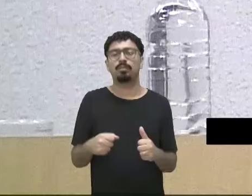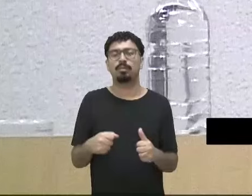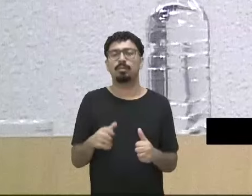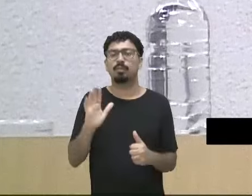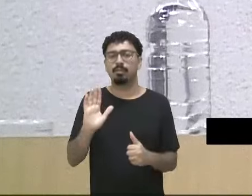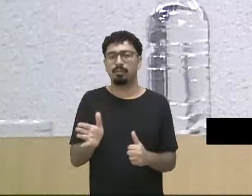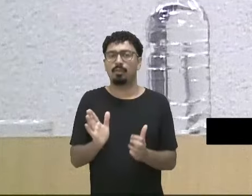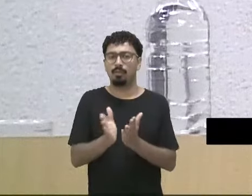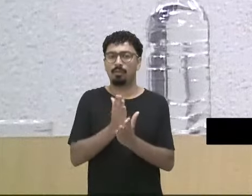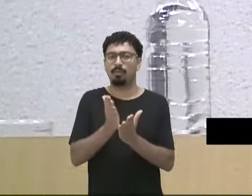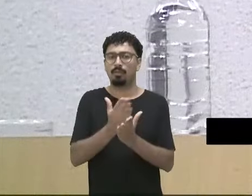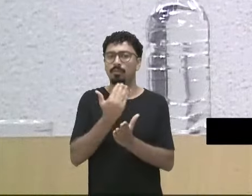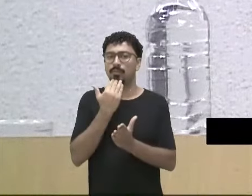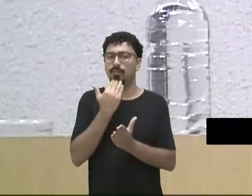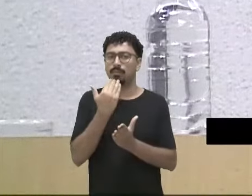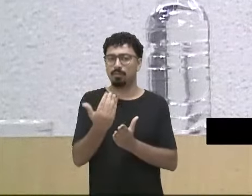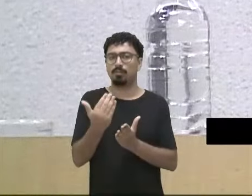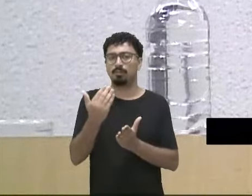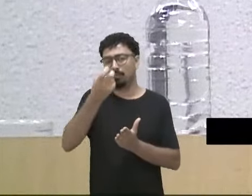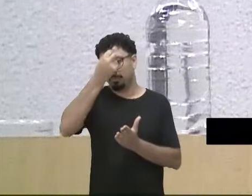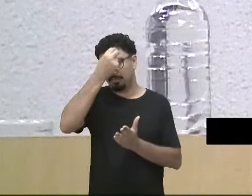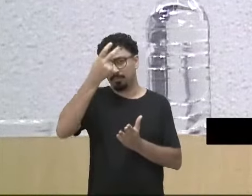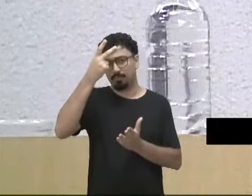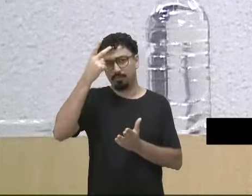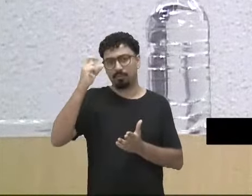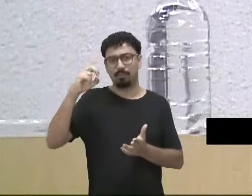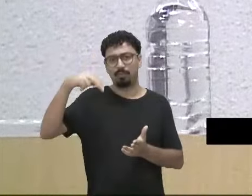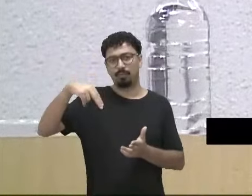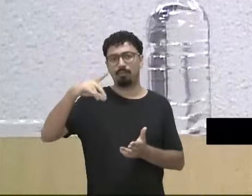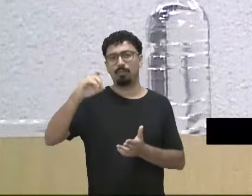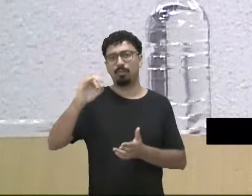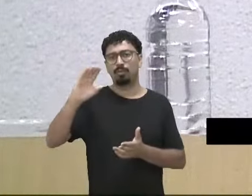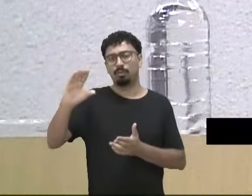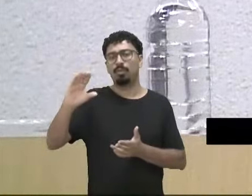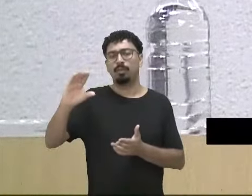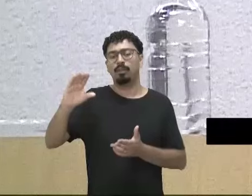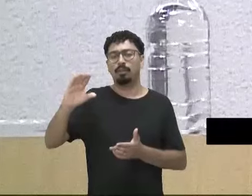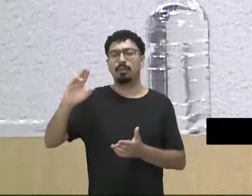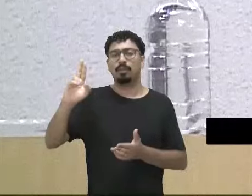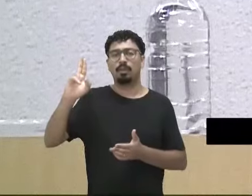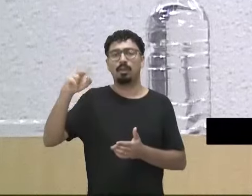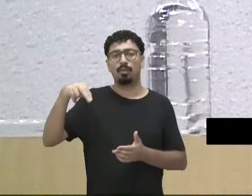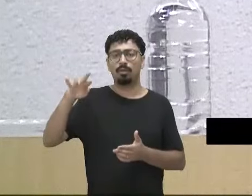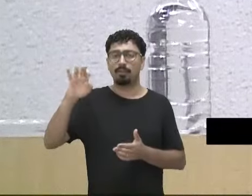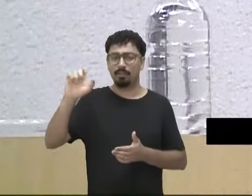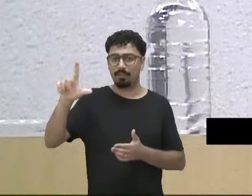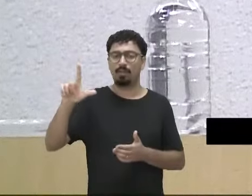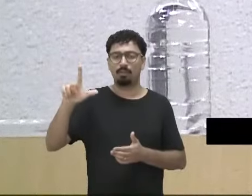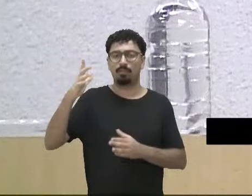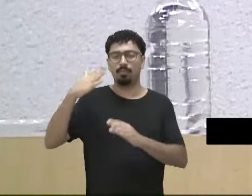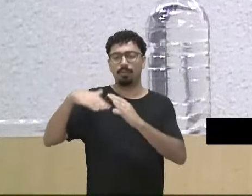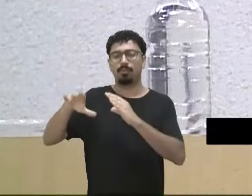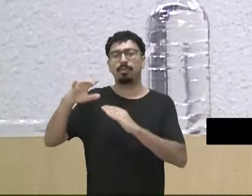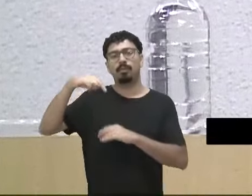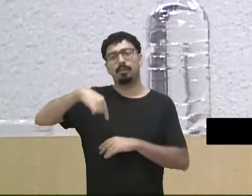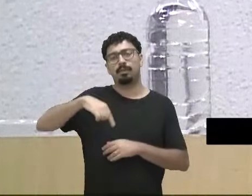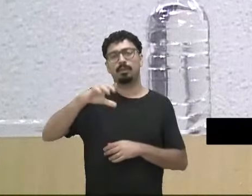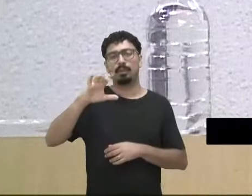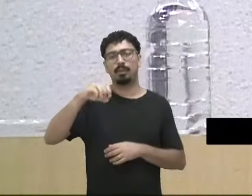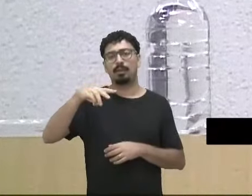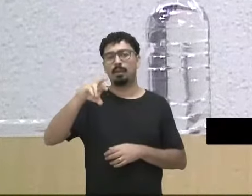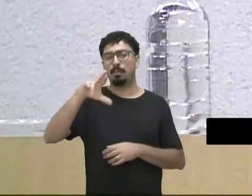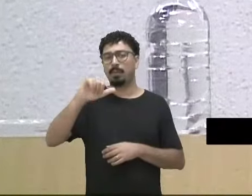nós pedimos, nós mandamos para a prefeitura via um doc, para a Unital via e-mail e aqui no Câmara Sem Papel e pedimos para que as instituições